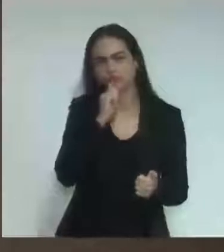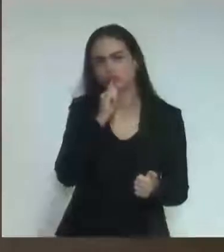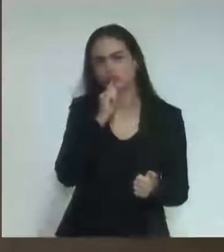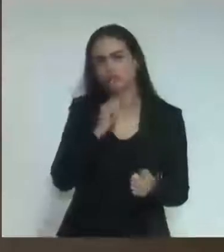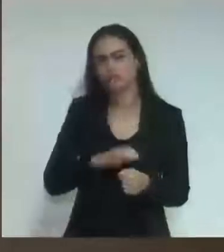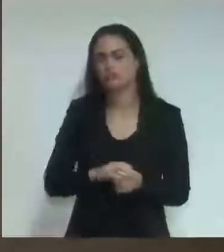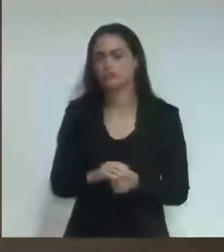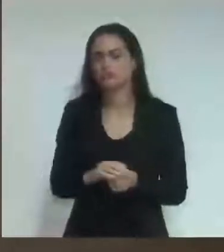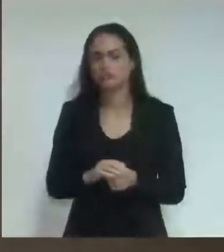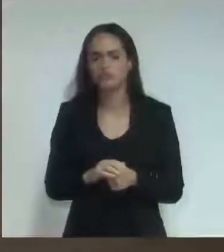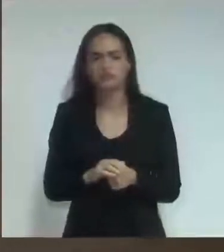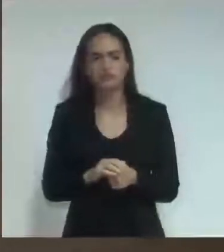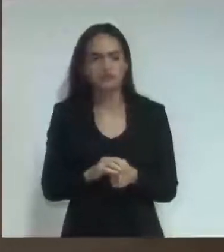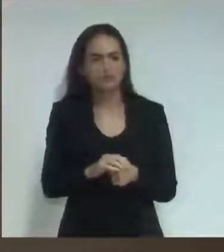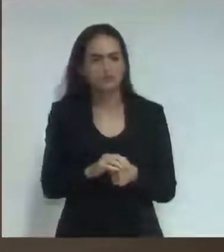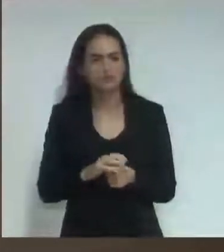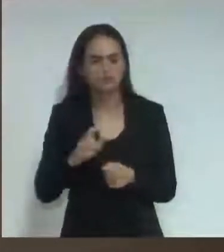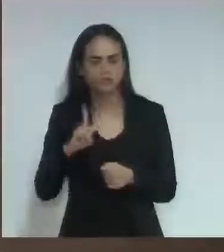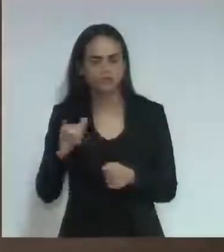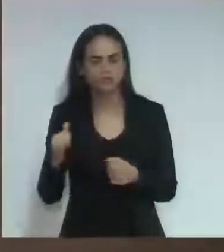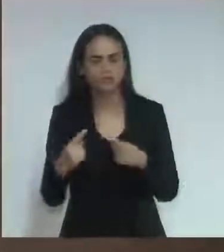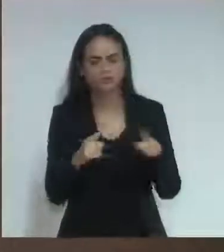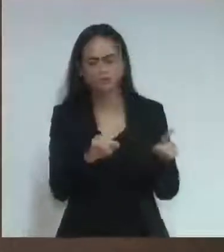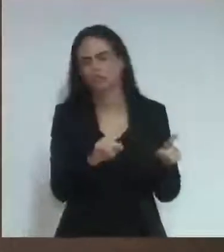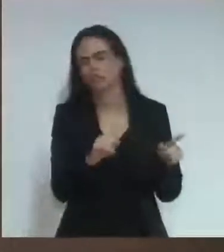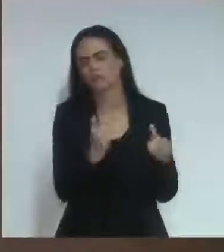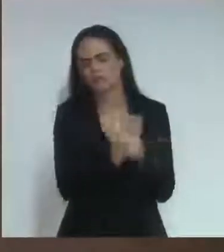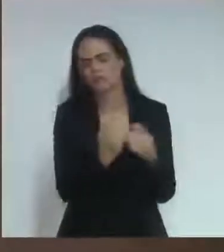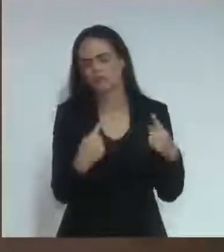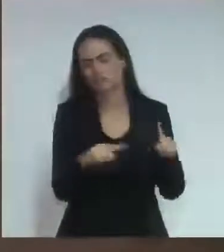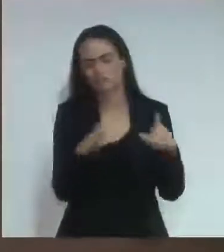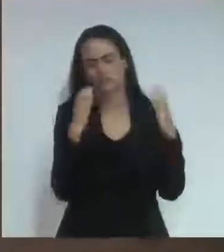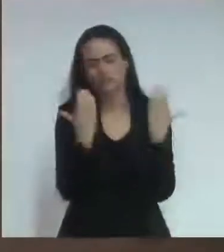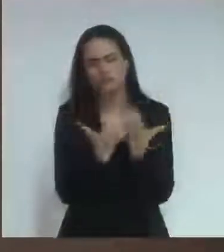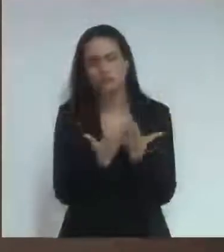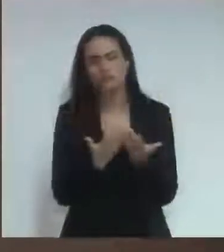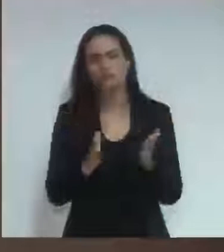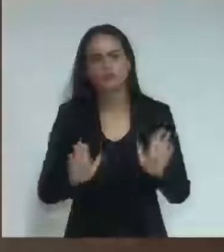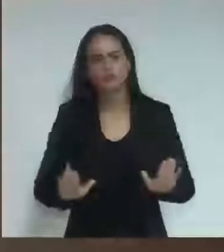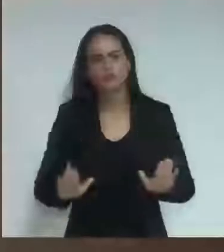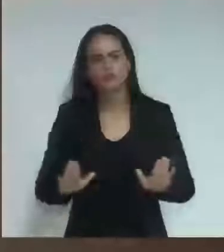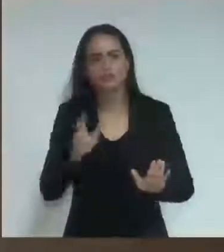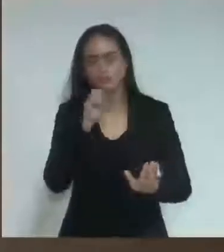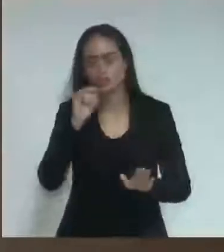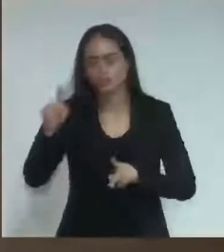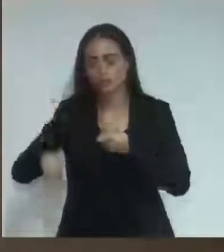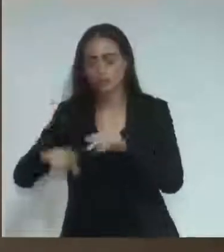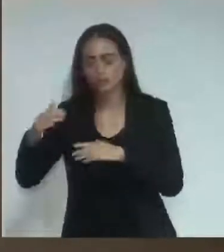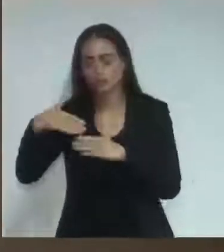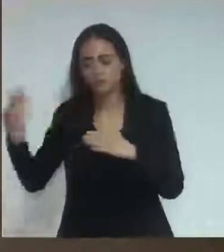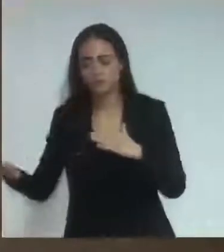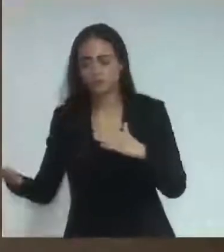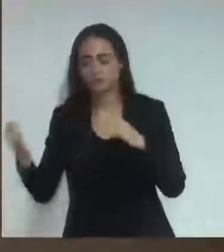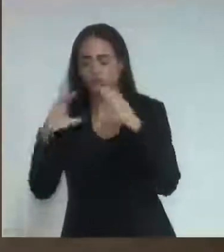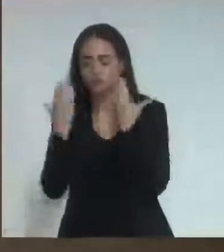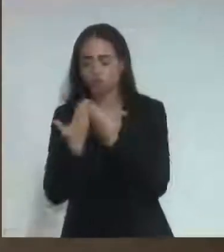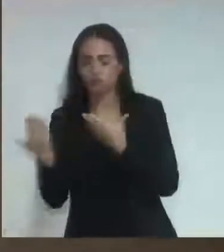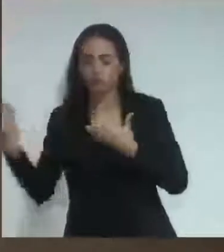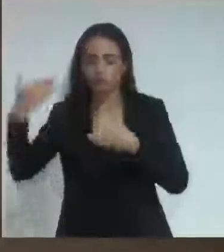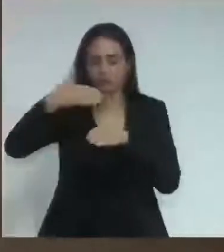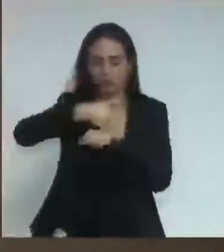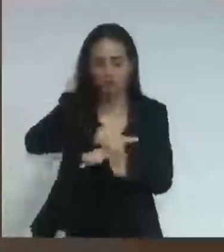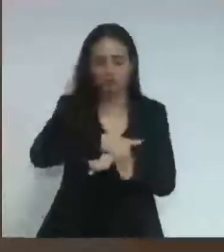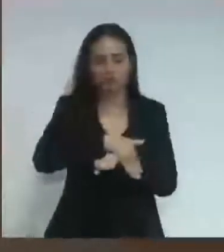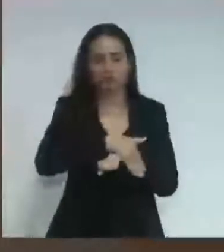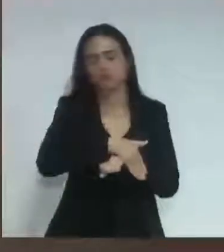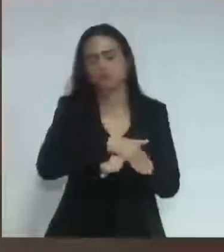de condomínios. Mas a população de fora não tem direito a usar lá dentro, os parques, isso tudo. No meu entendimento, se ela estiver junto